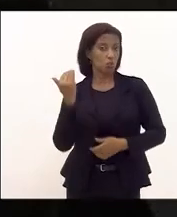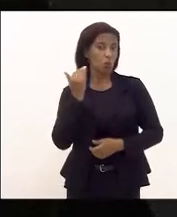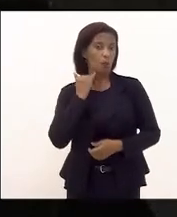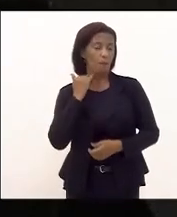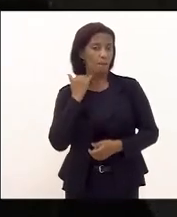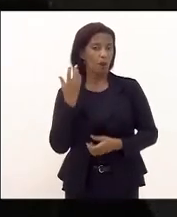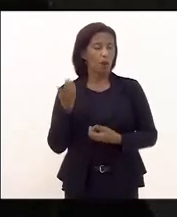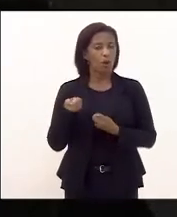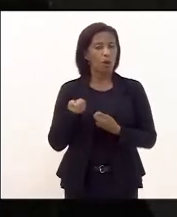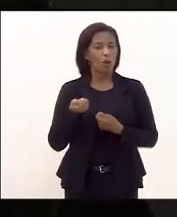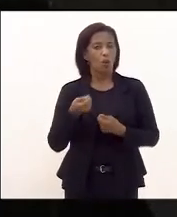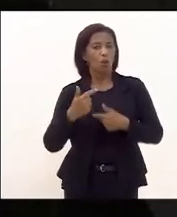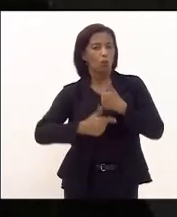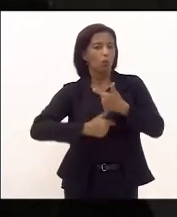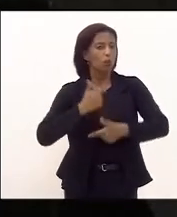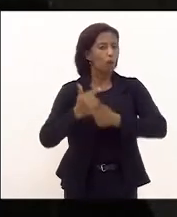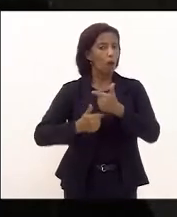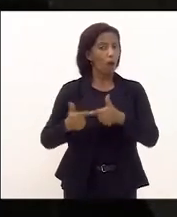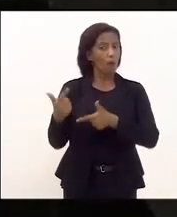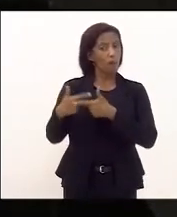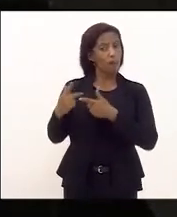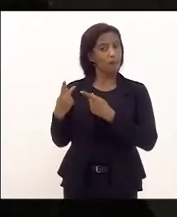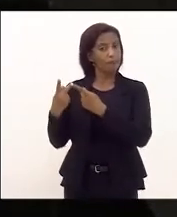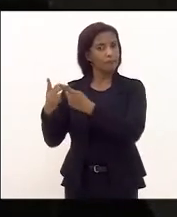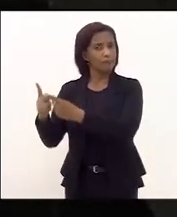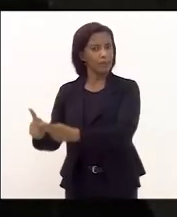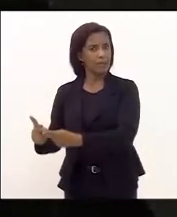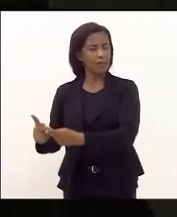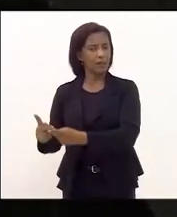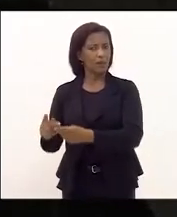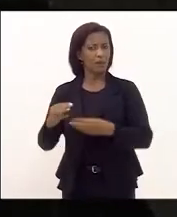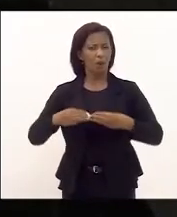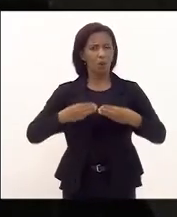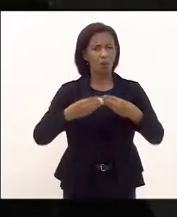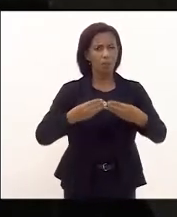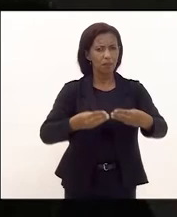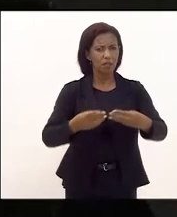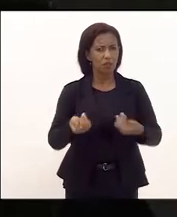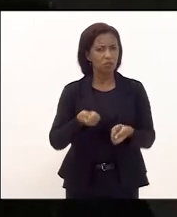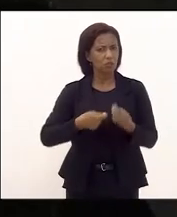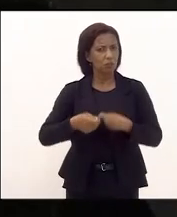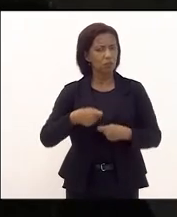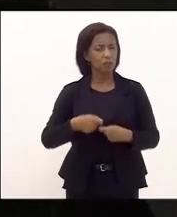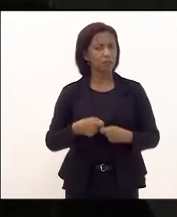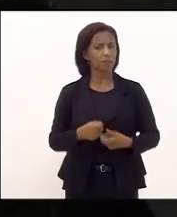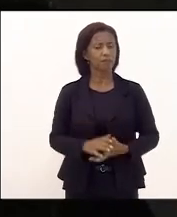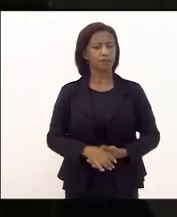banqueiro, como um operador do mercado financeiro, é problema dele. Mas como ministro da Economia,